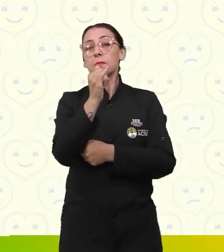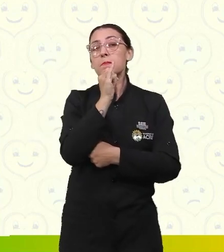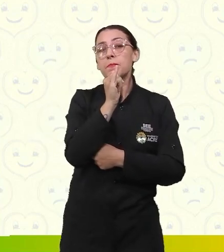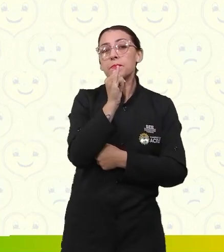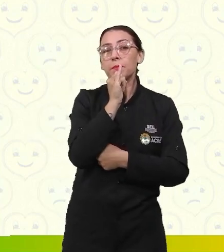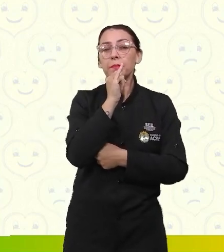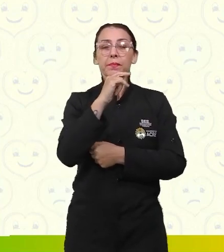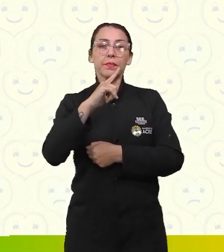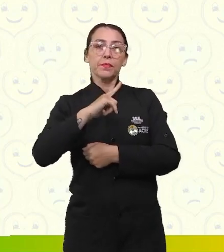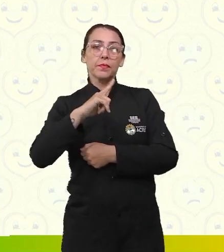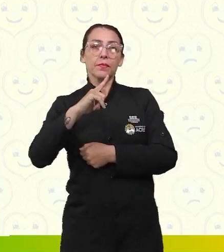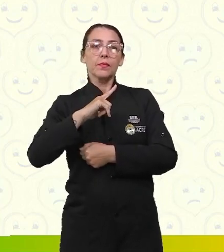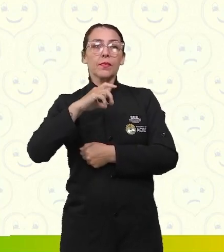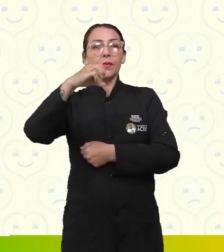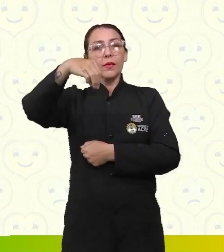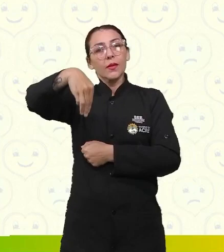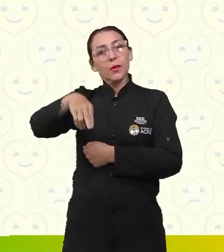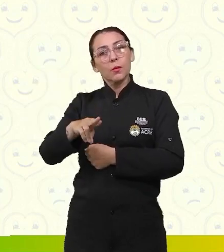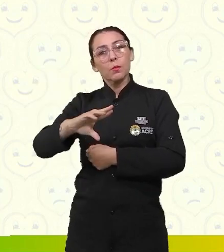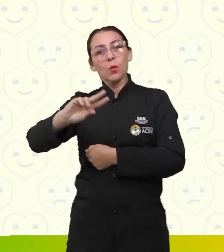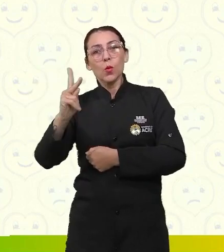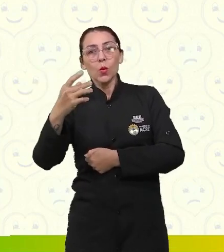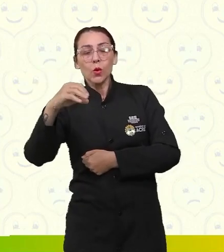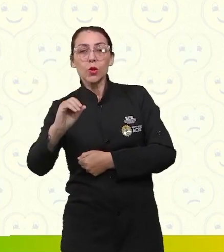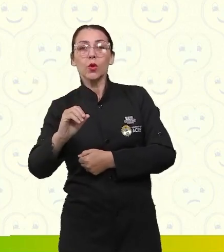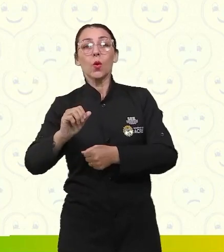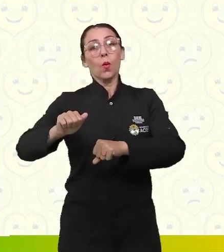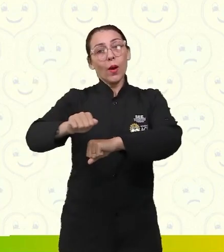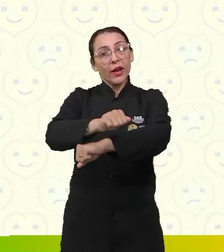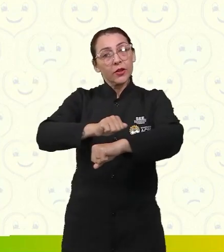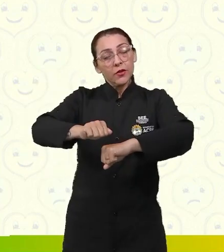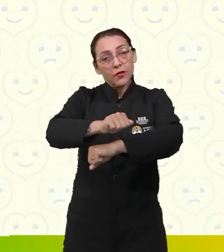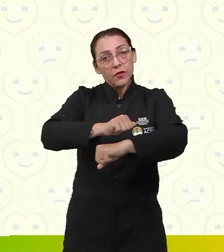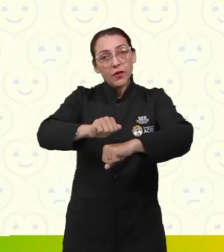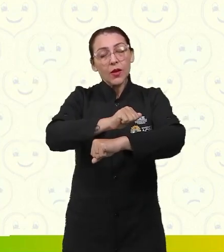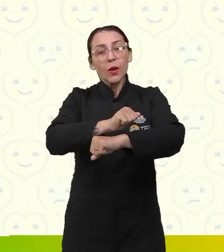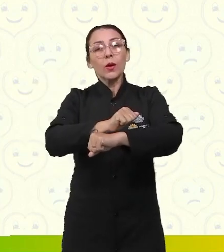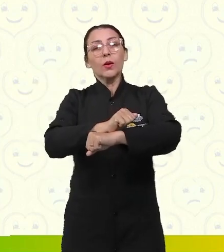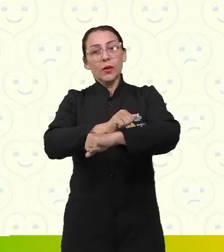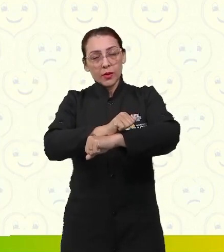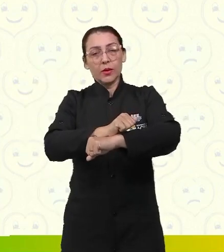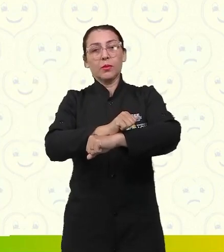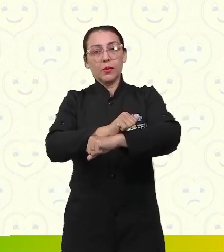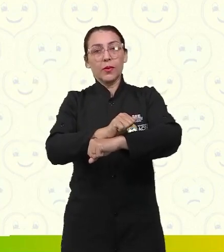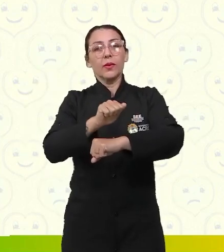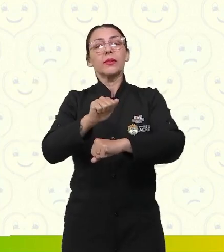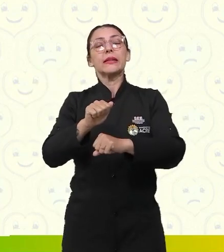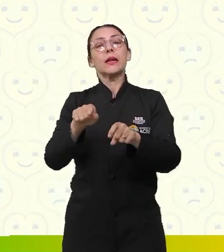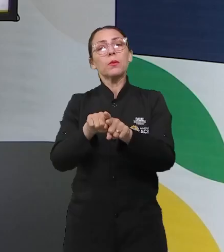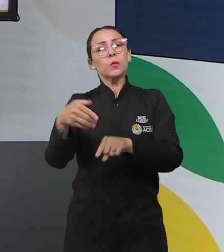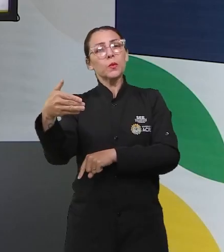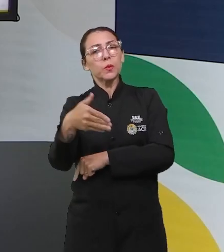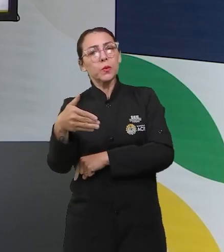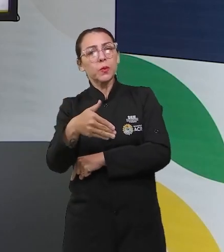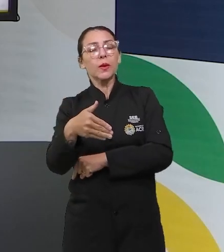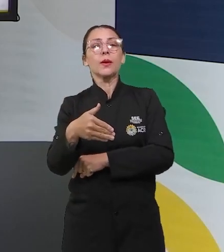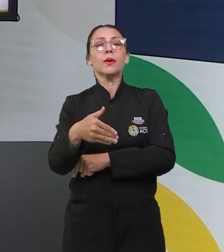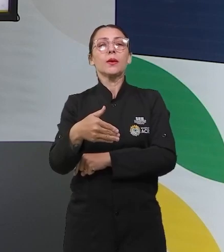tem o mucho, né, que é um advérbio aí que ele denota intensidade. Eu também uso para me referir